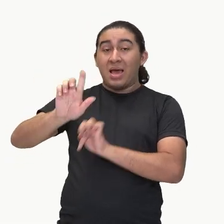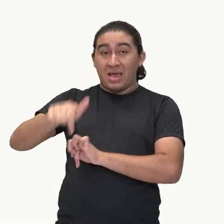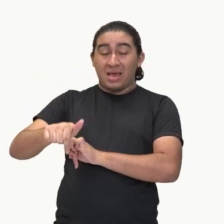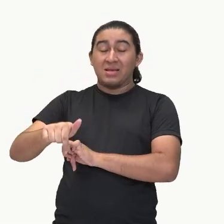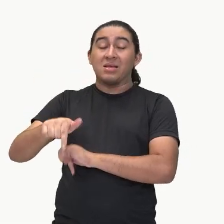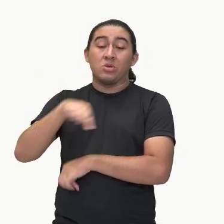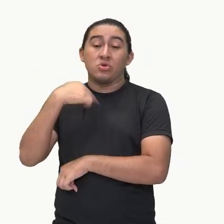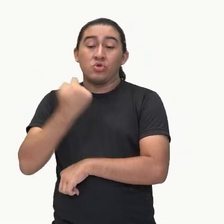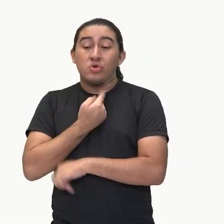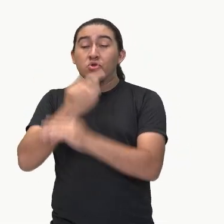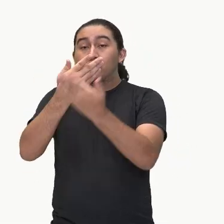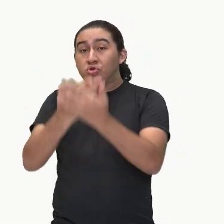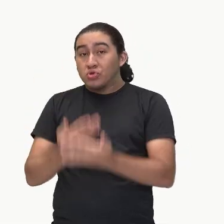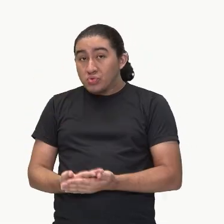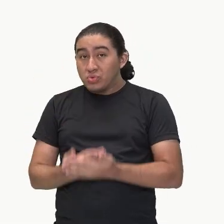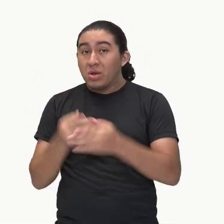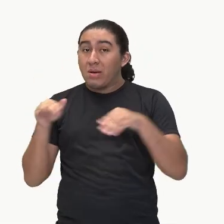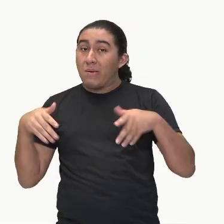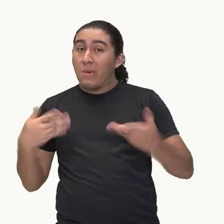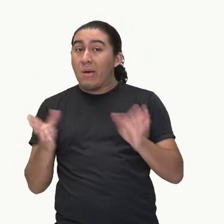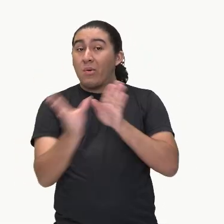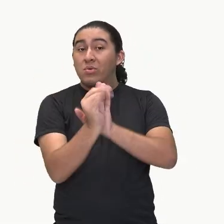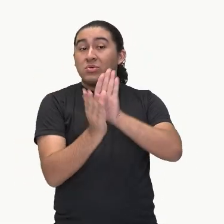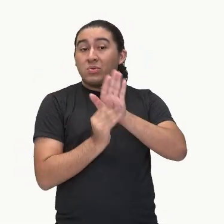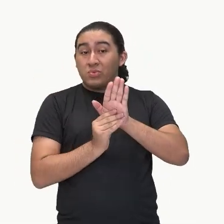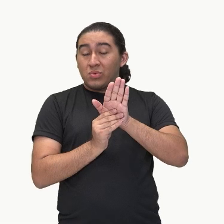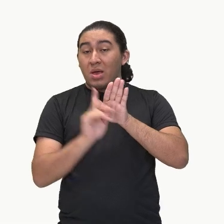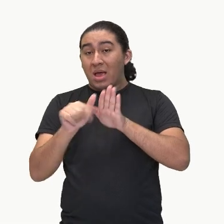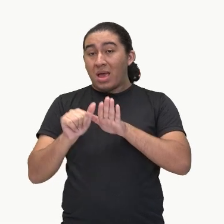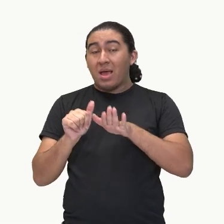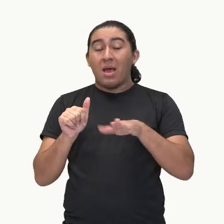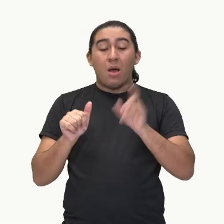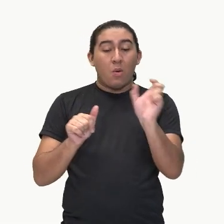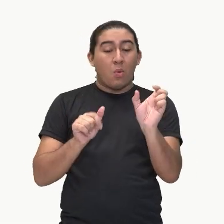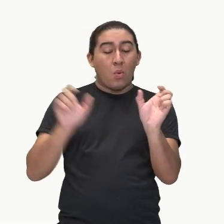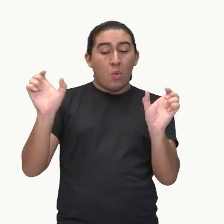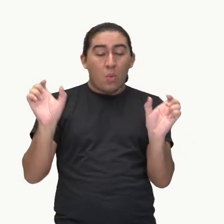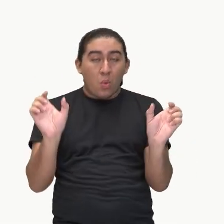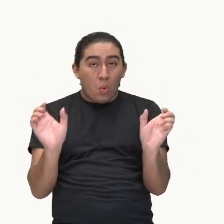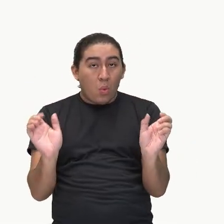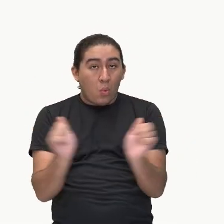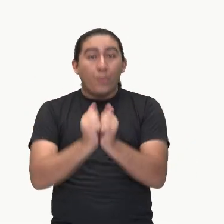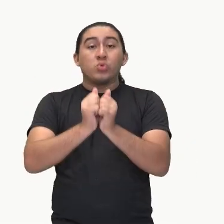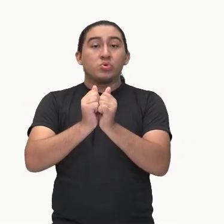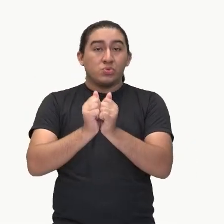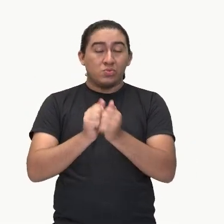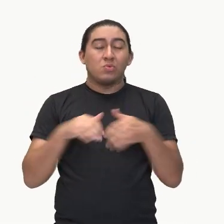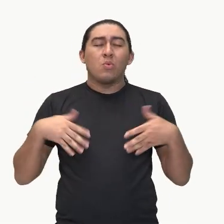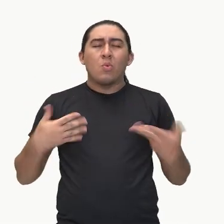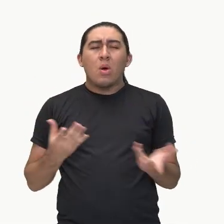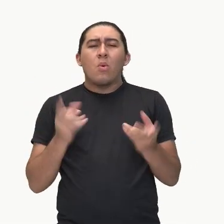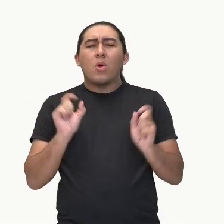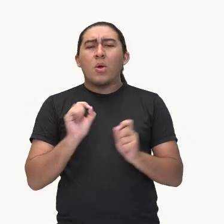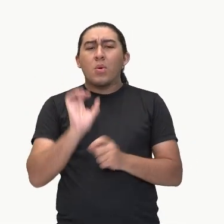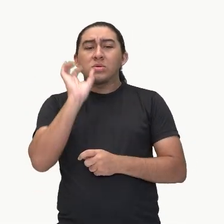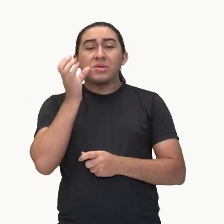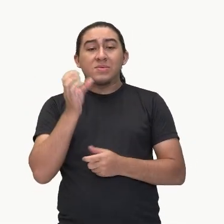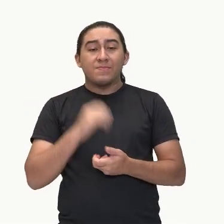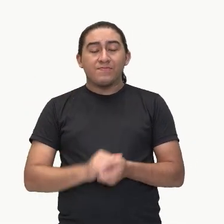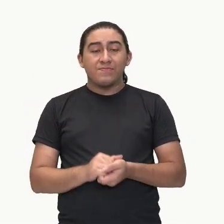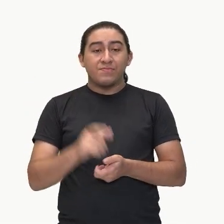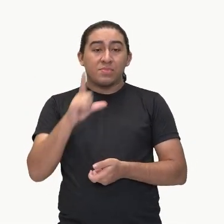estamos lidando com um período composto. E no período composto, o que vai acontecer? ele vai